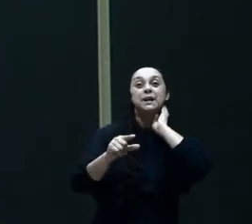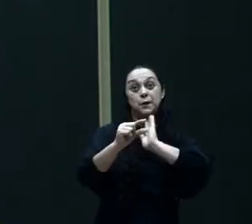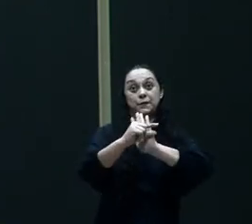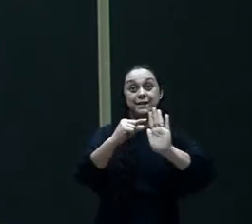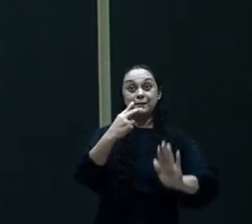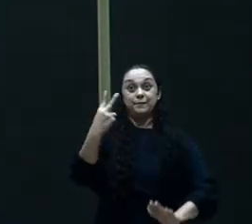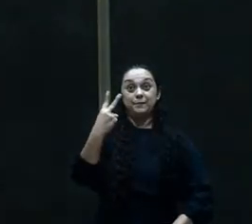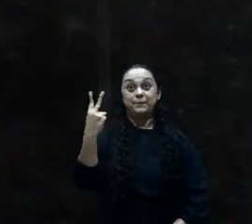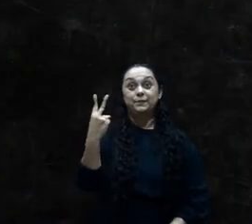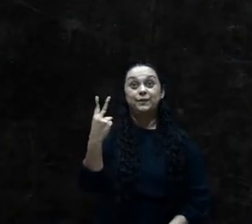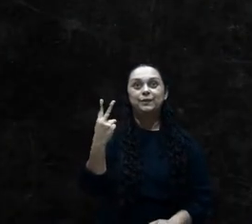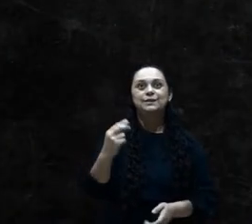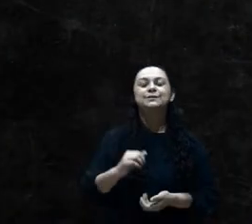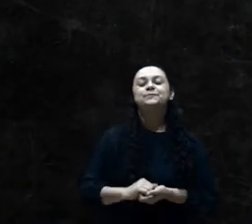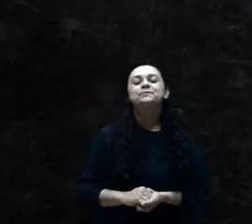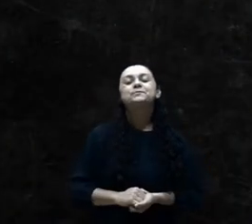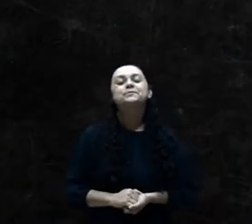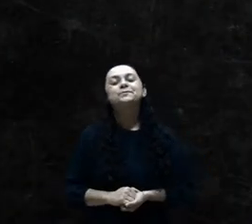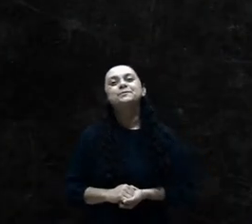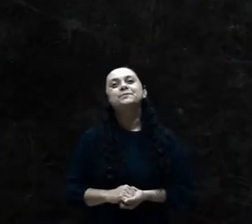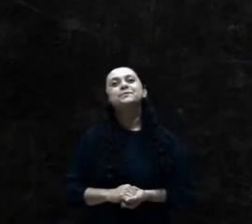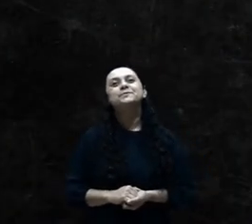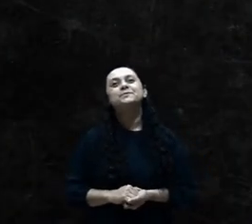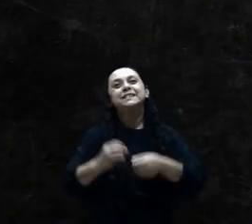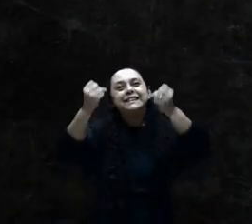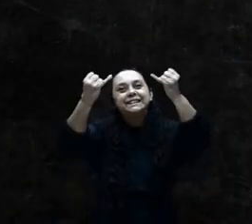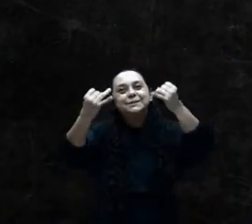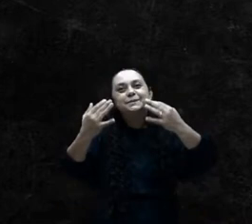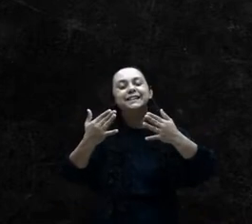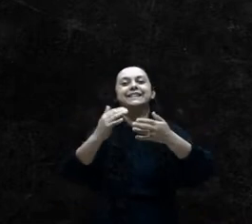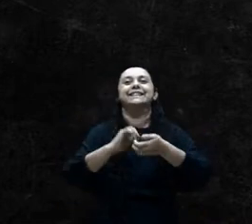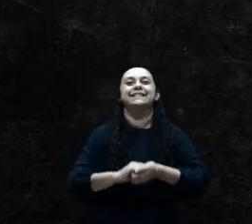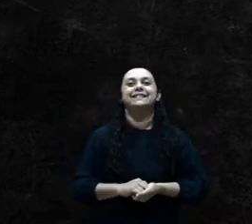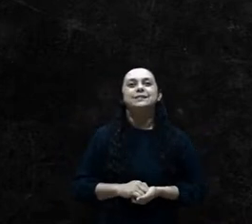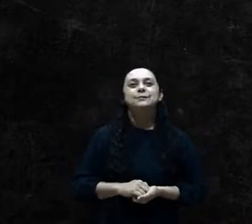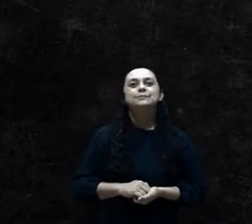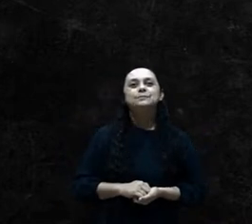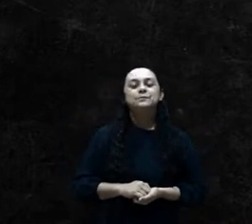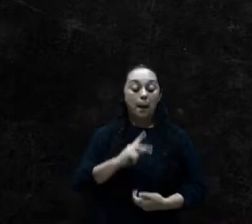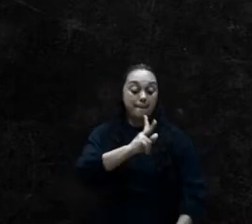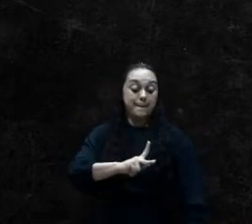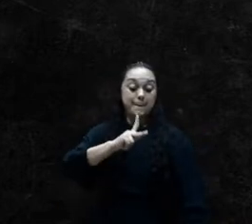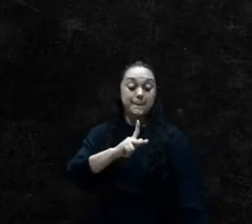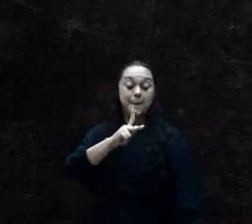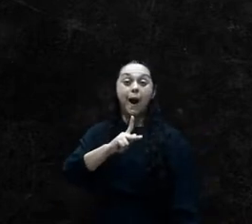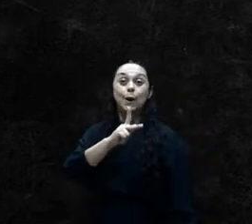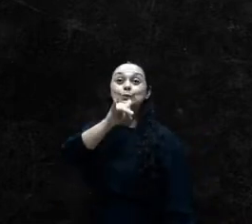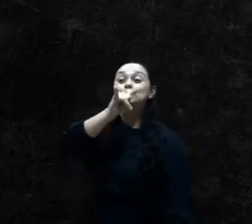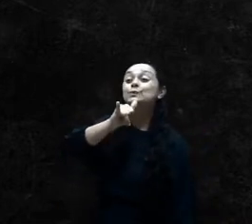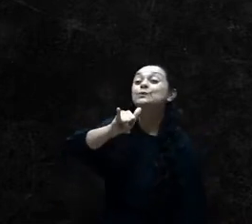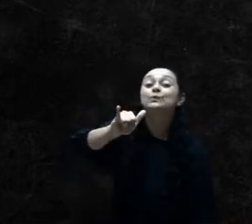22 que isso sirva de ânimo e combustível para você Paulo se levanta e diz o seguinte para aquele